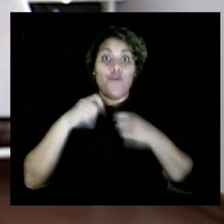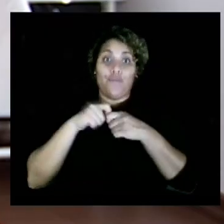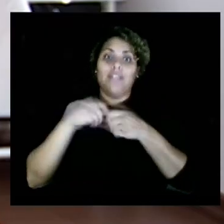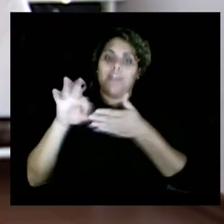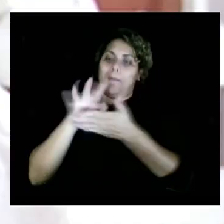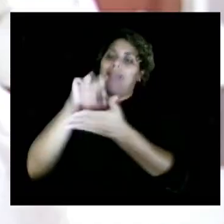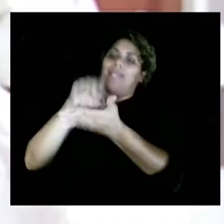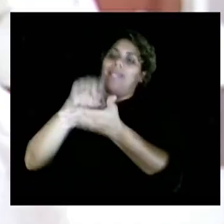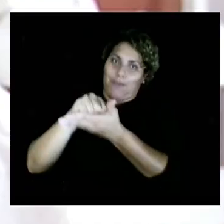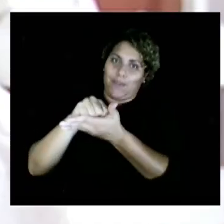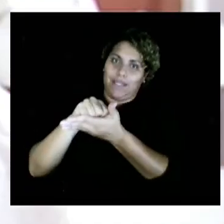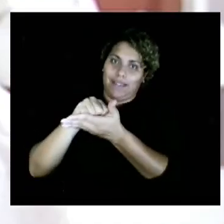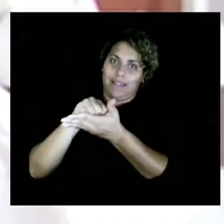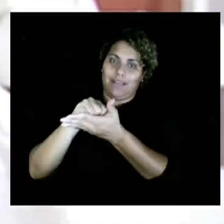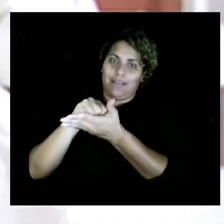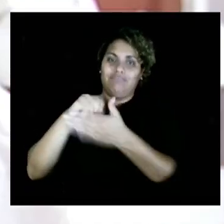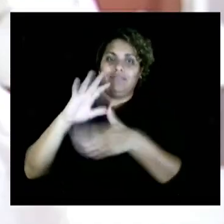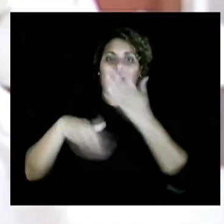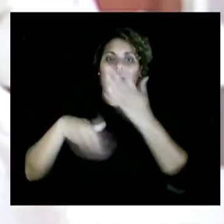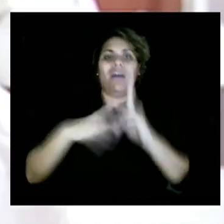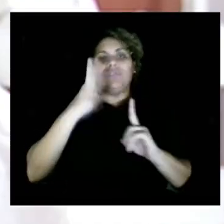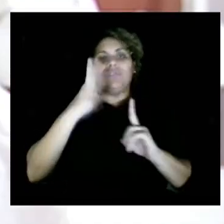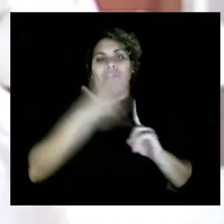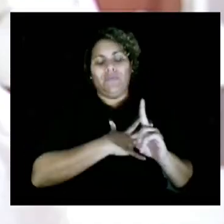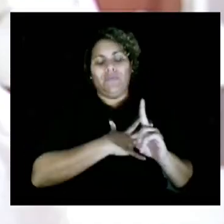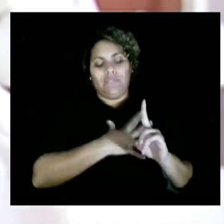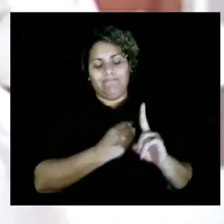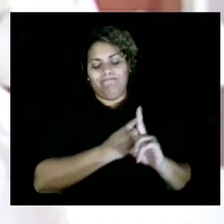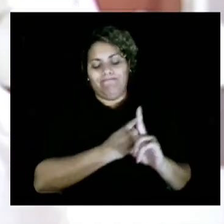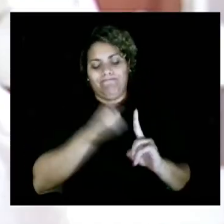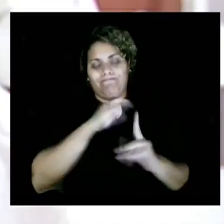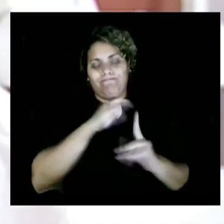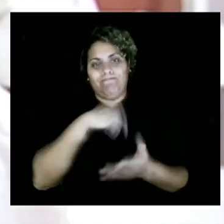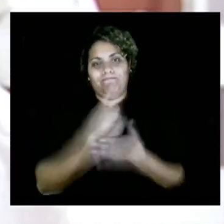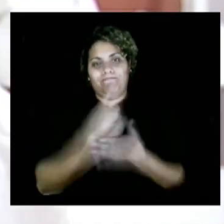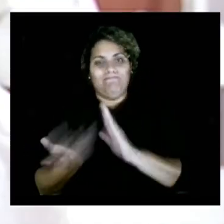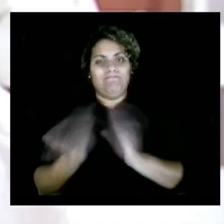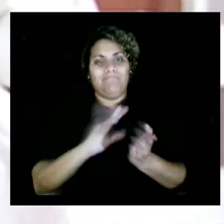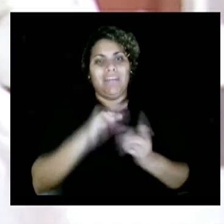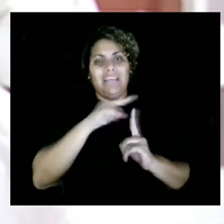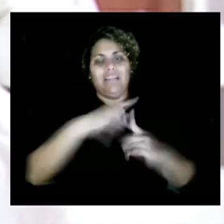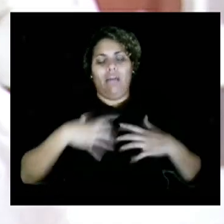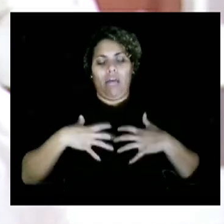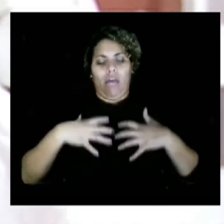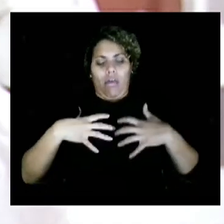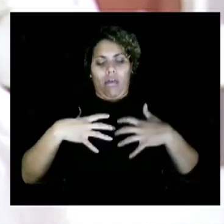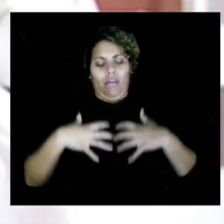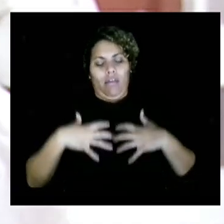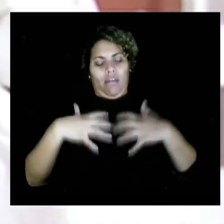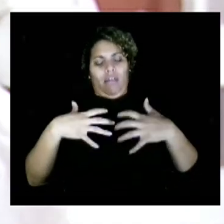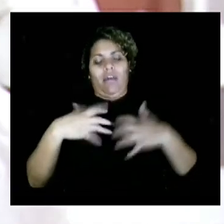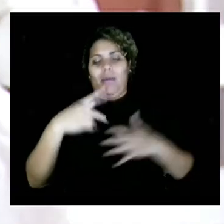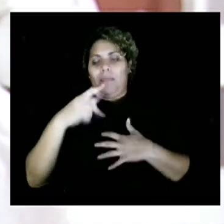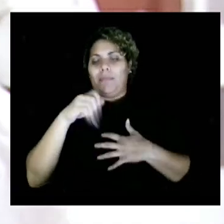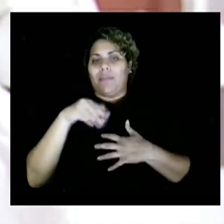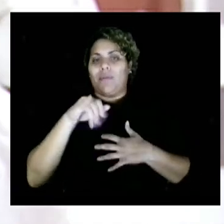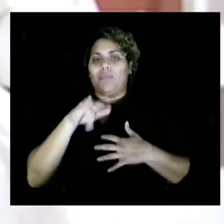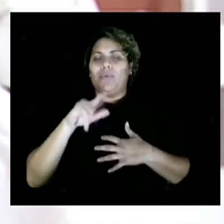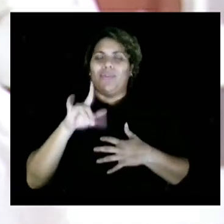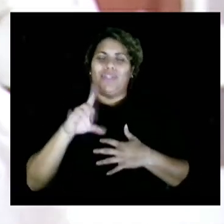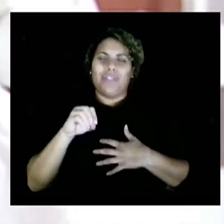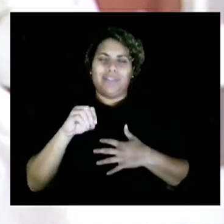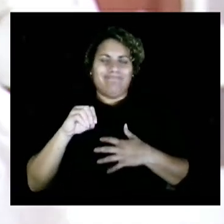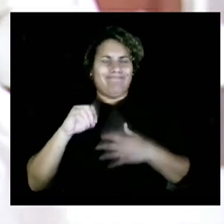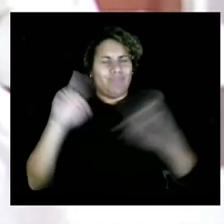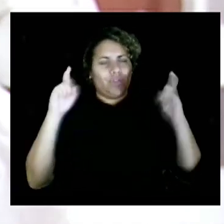filho faleceu. Perdi o meu segundo filho. Ele teve uma pneumonia. E aí, eu pensei em desistir. Porque